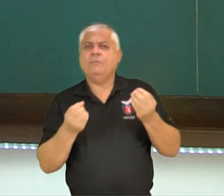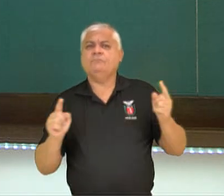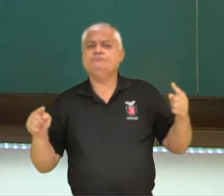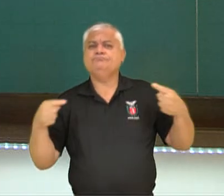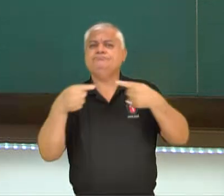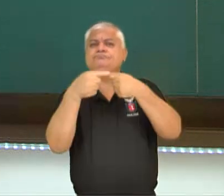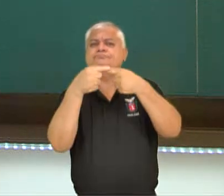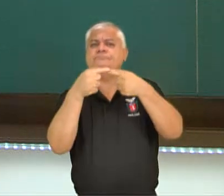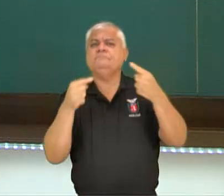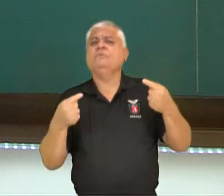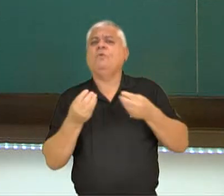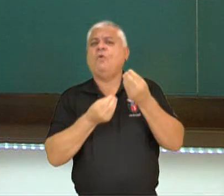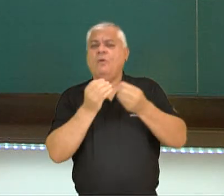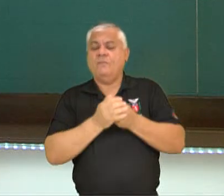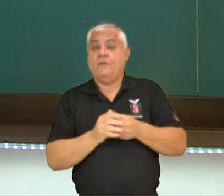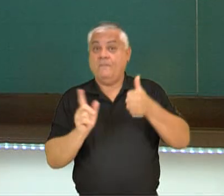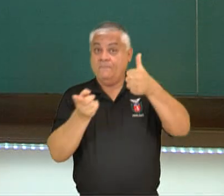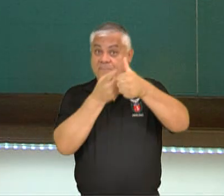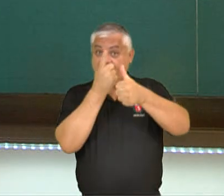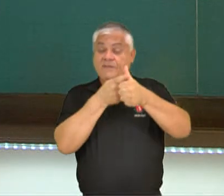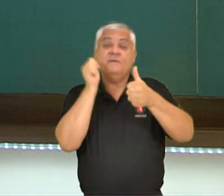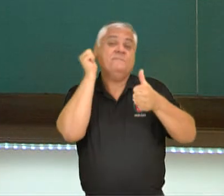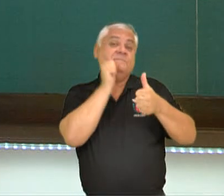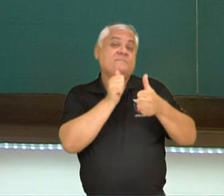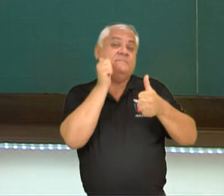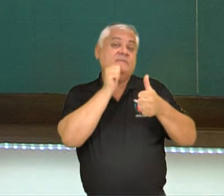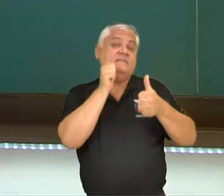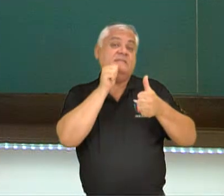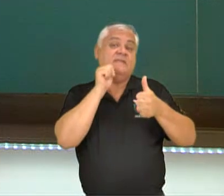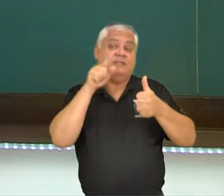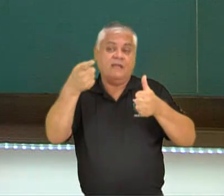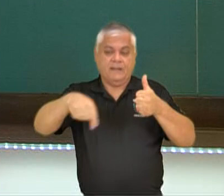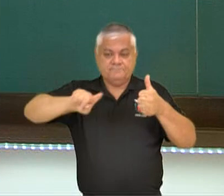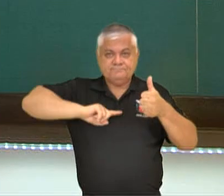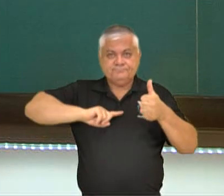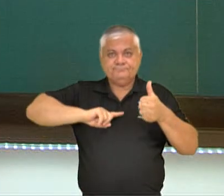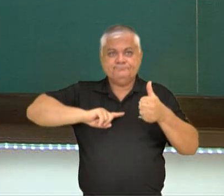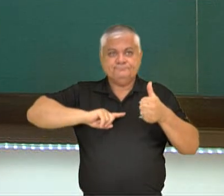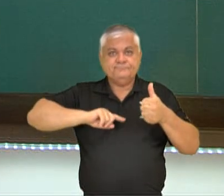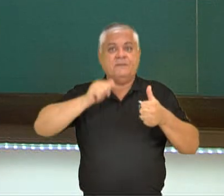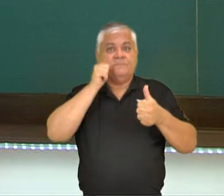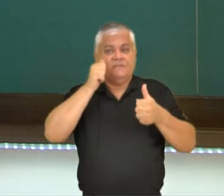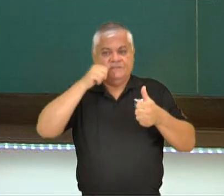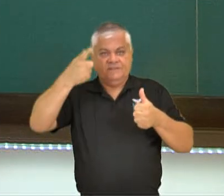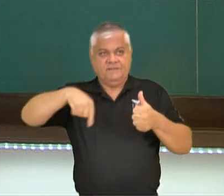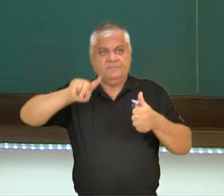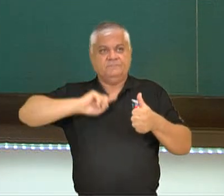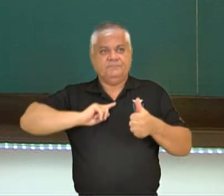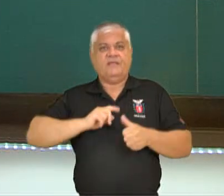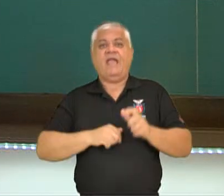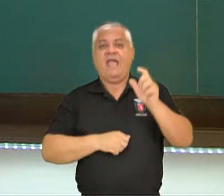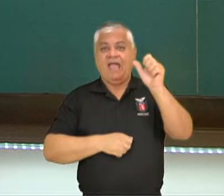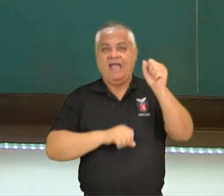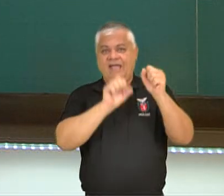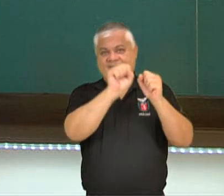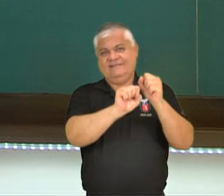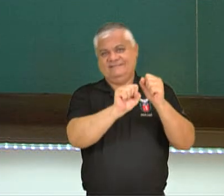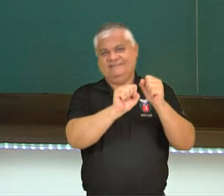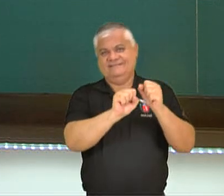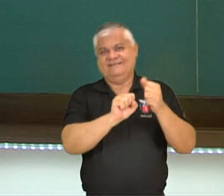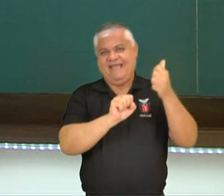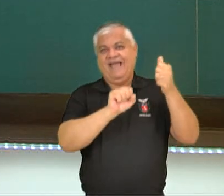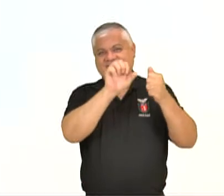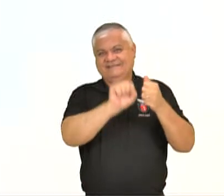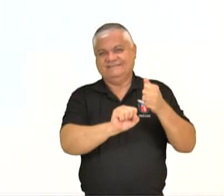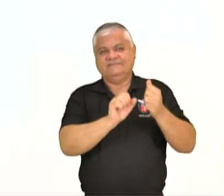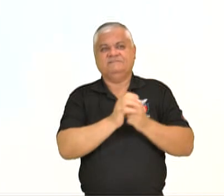eu quero? Primeiro, uma menina portadora. Então, uma menina portadora vai ser azão, Szão. Então,